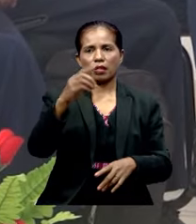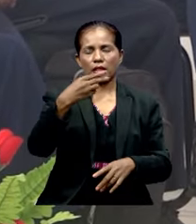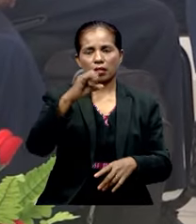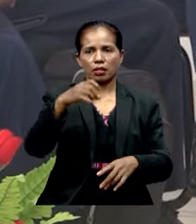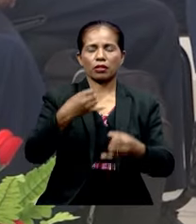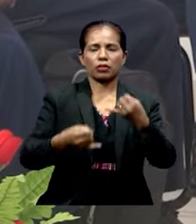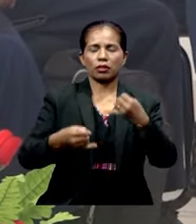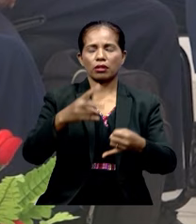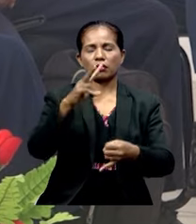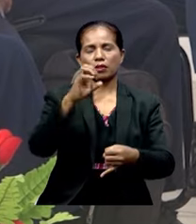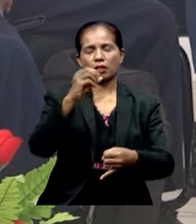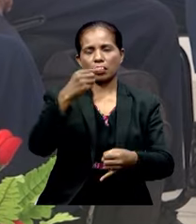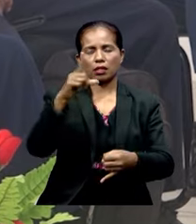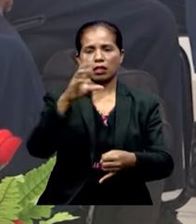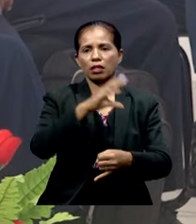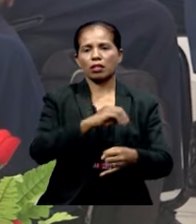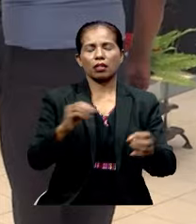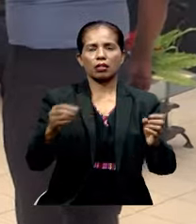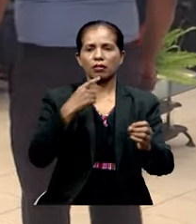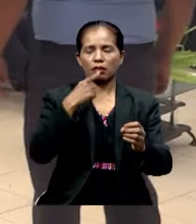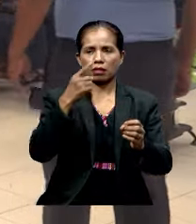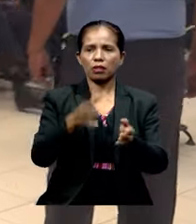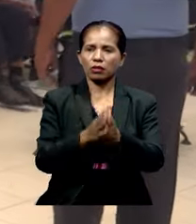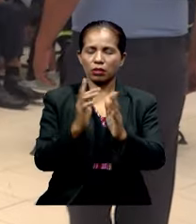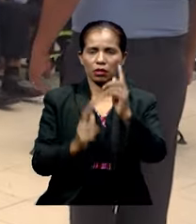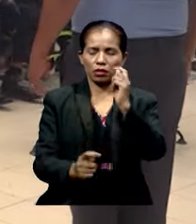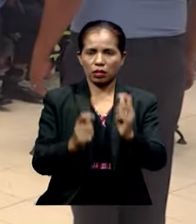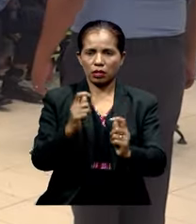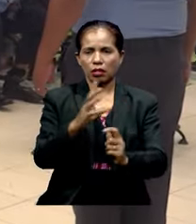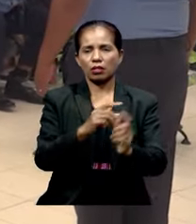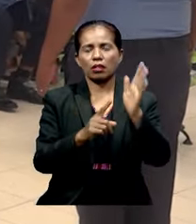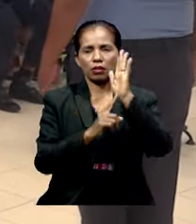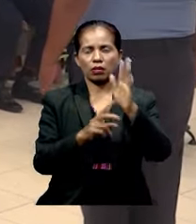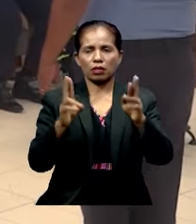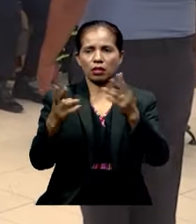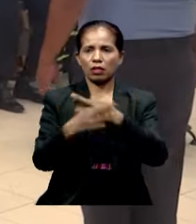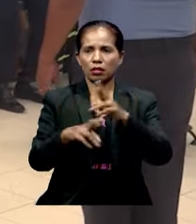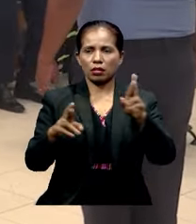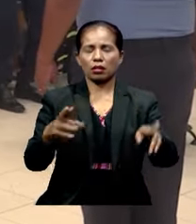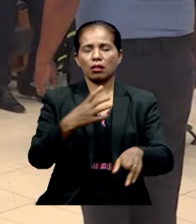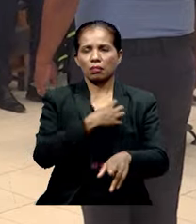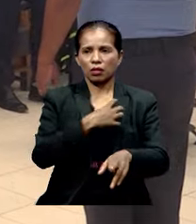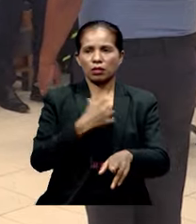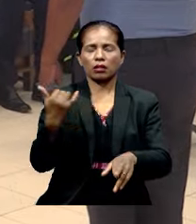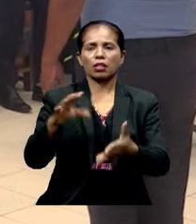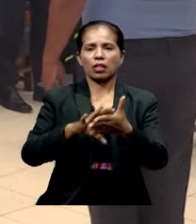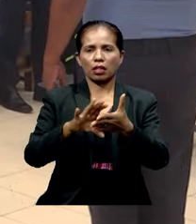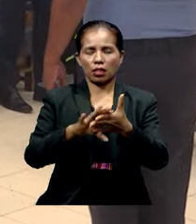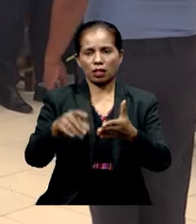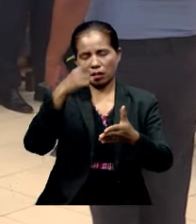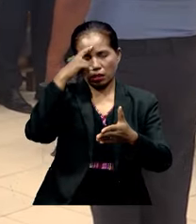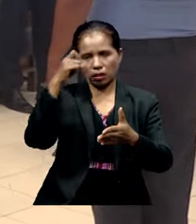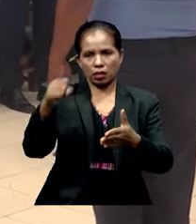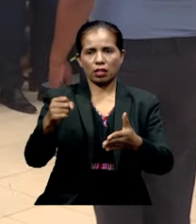justiça Virgilio da Silva Guterres Lamuca husu Tribunal Recurso ad fosai la lais resultado polisi reformado nia pedido tama